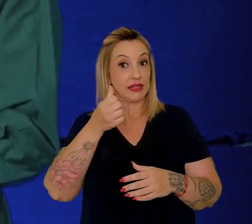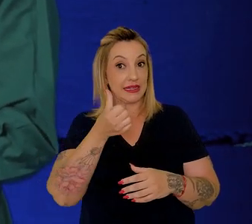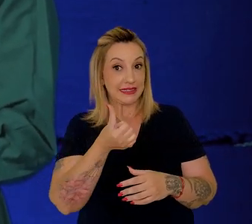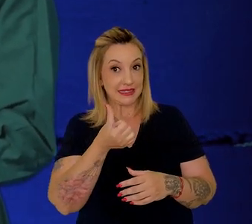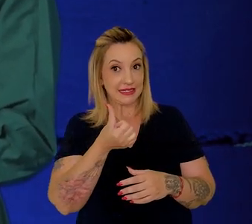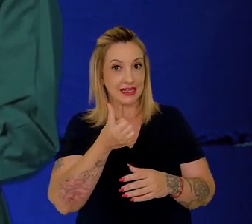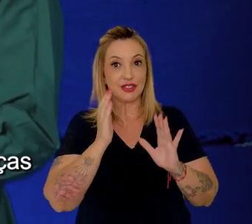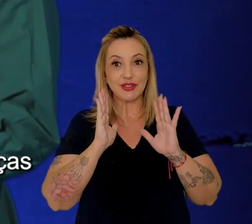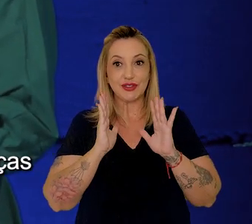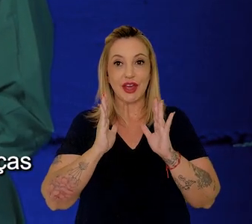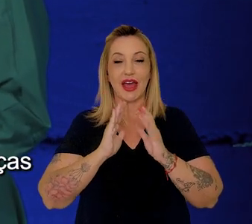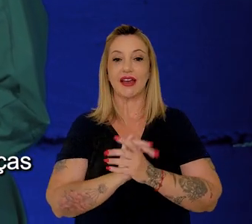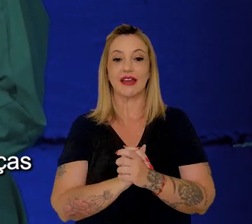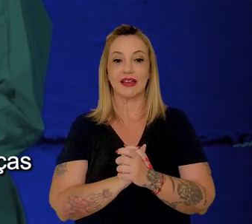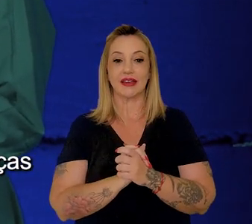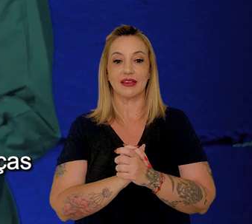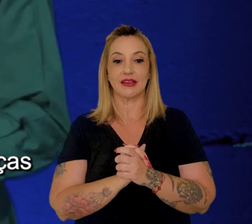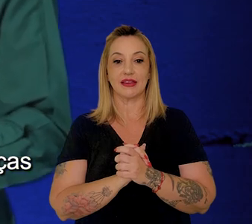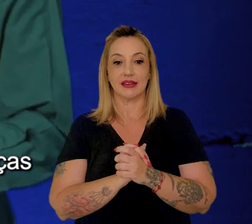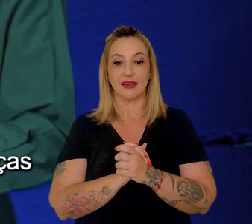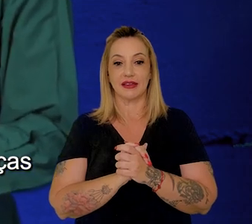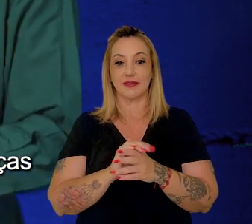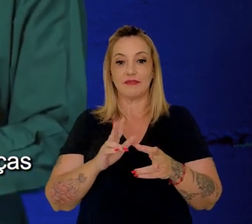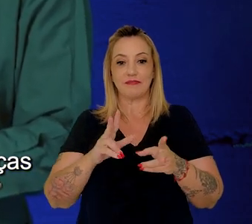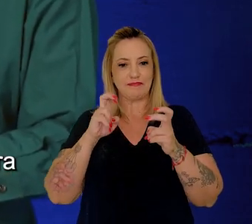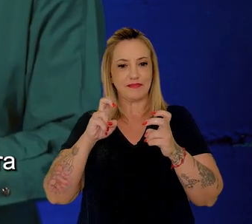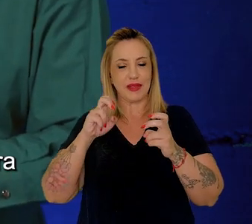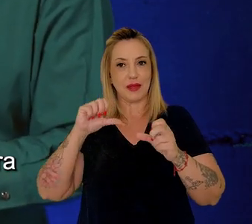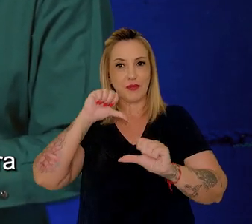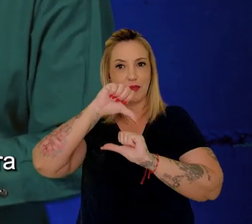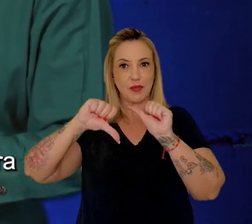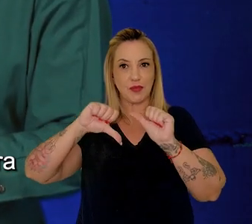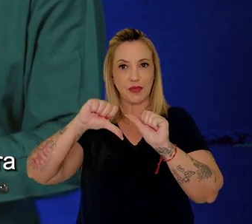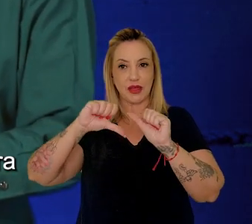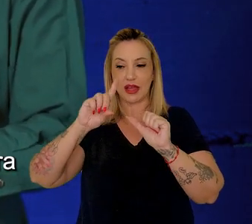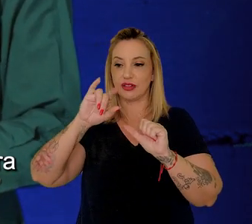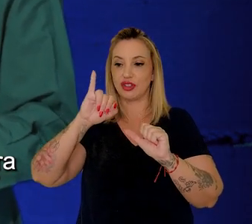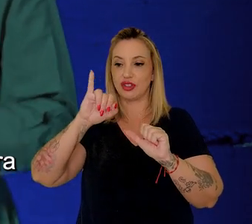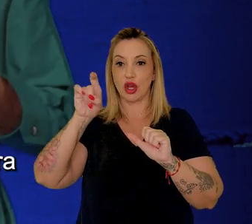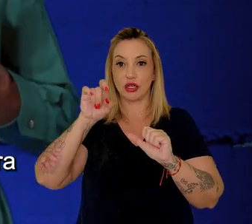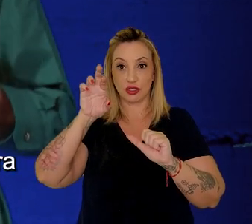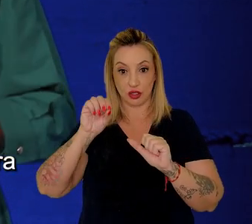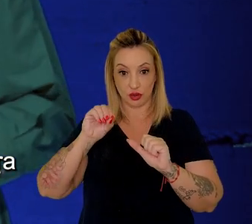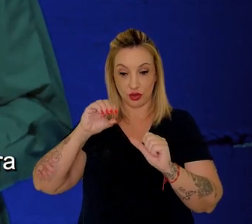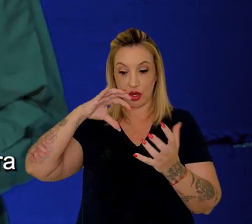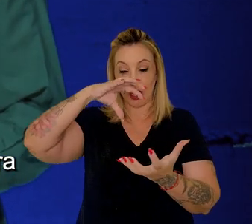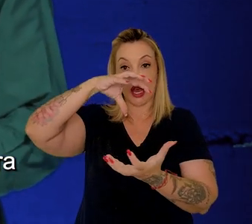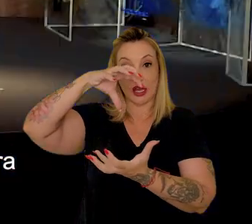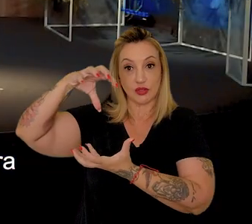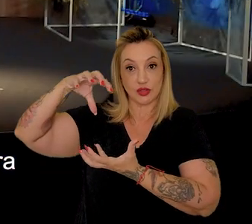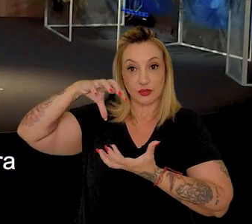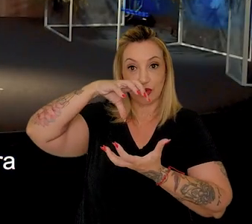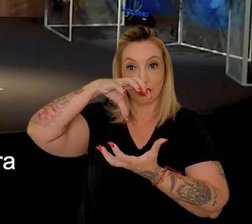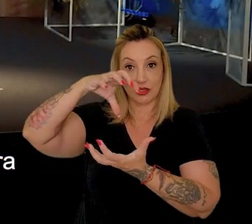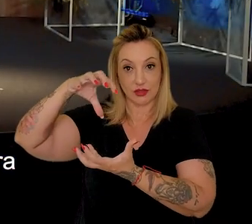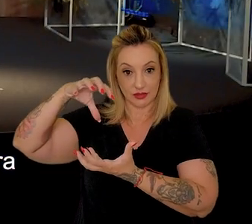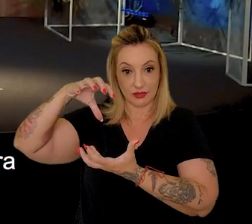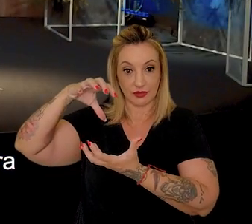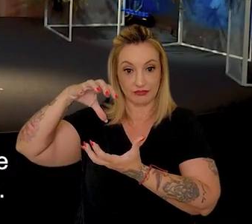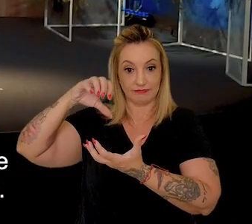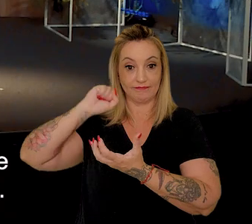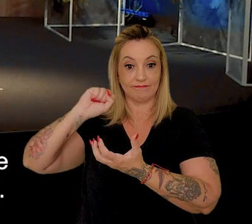1896 o Aren já previu que as mudanças nos níveis de dióxido de carbono na atmosfera poderiam